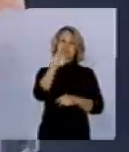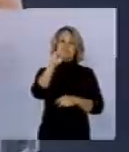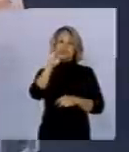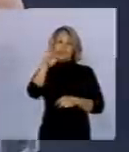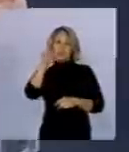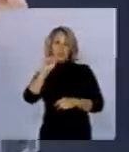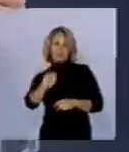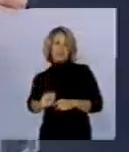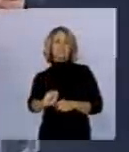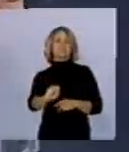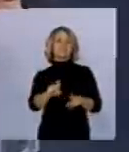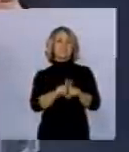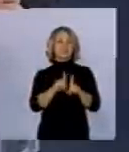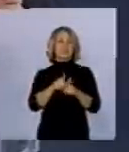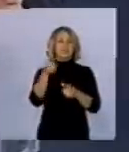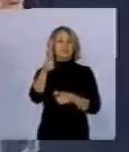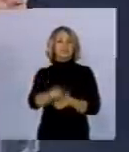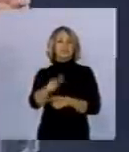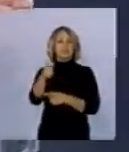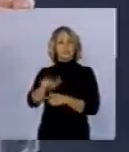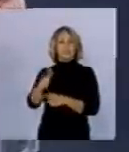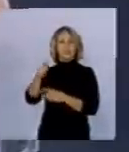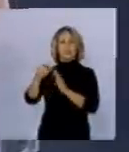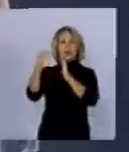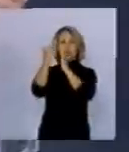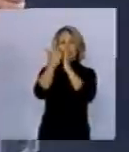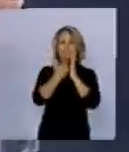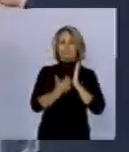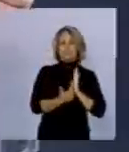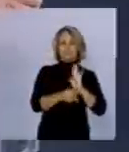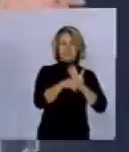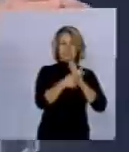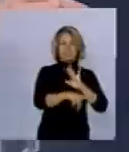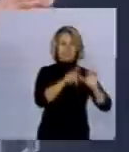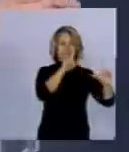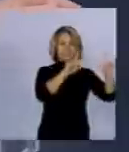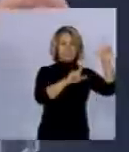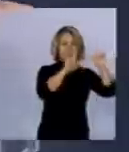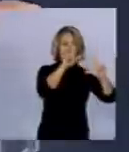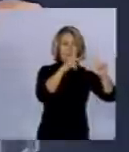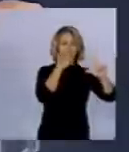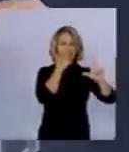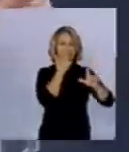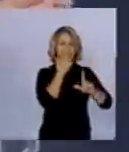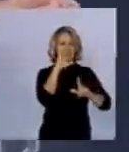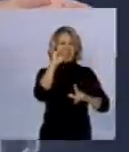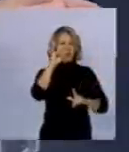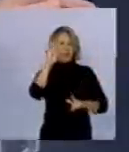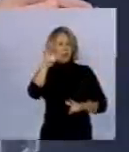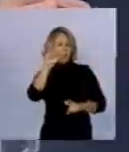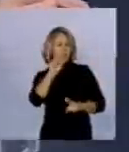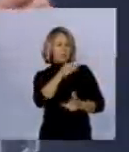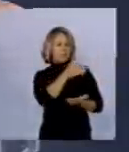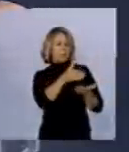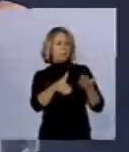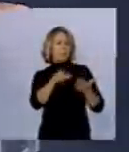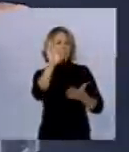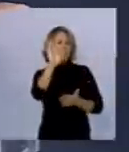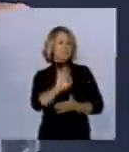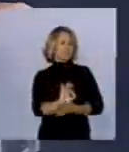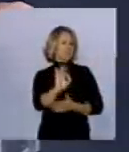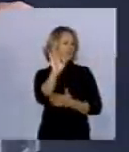repetições da programação né a cota deve ser % 0,3 pro